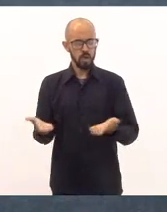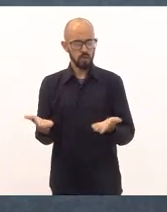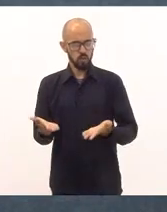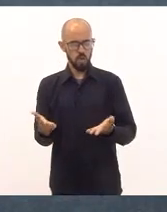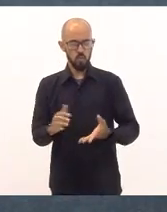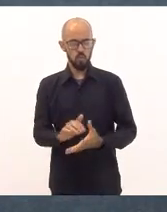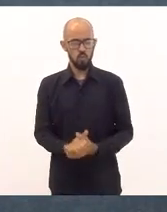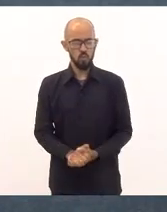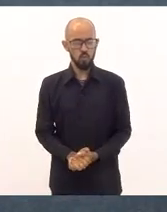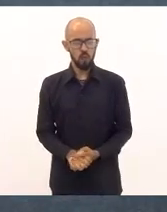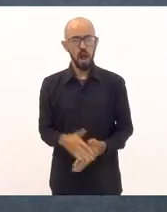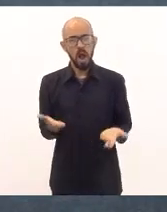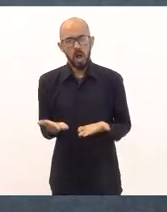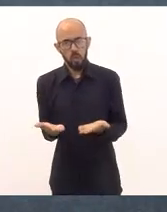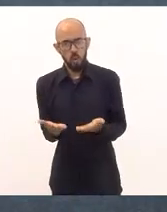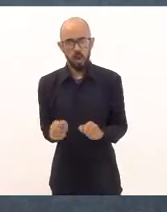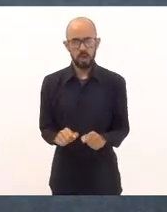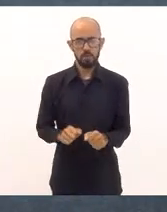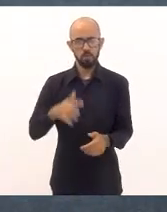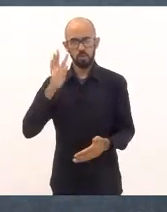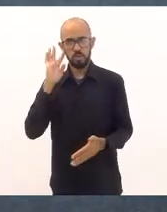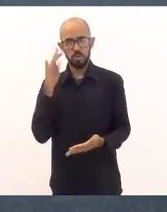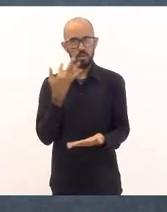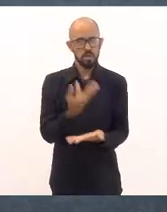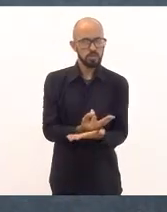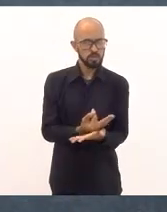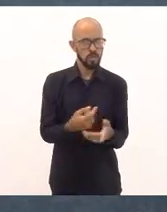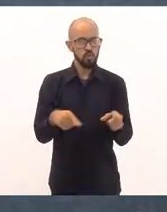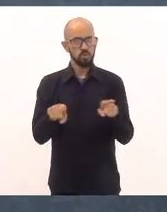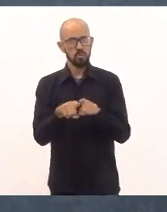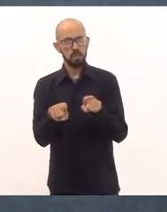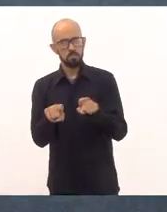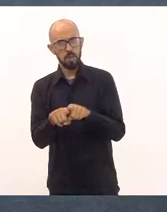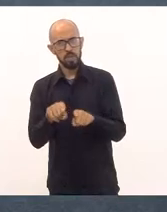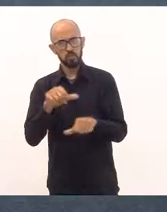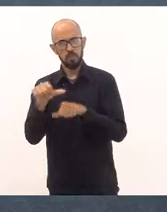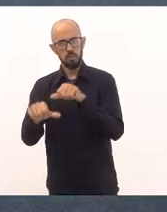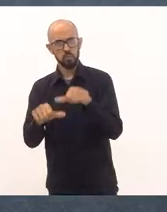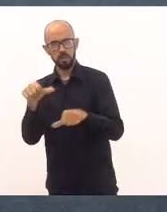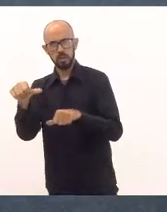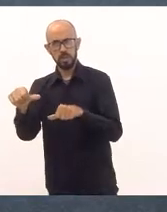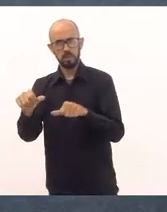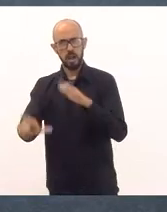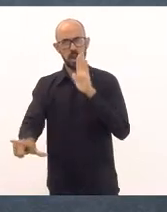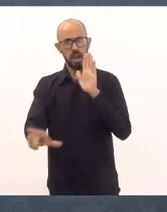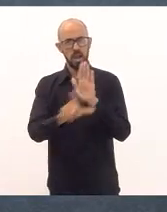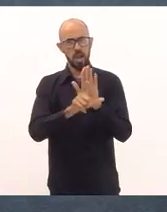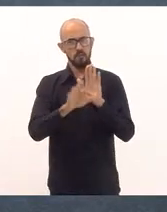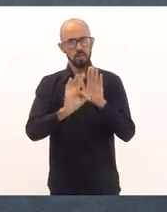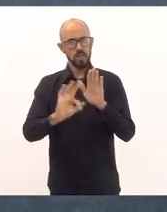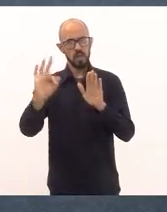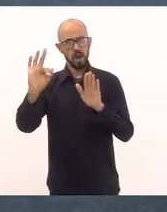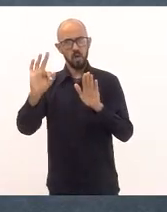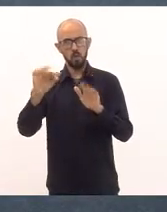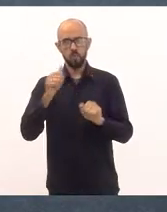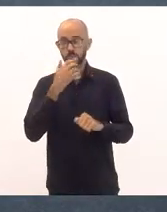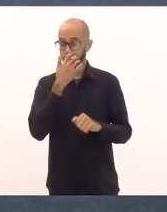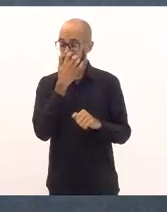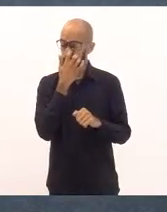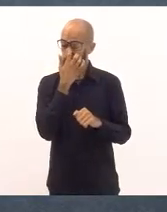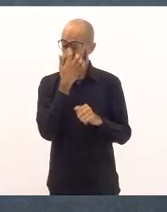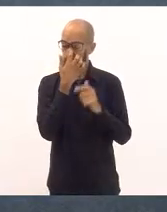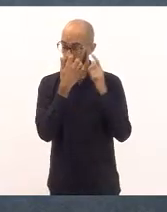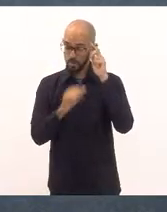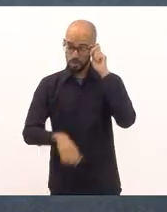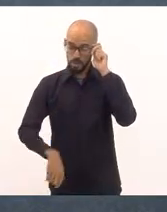veio, por determinação também de uma mudança na legislação federal, a lei de